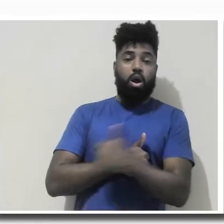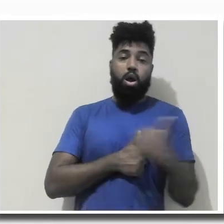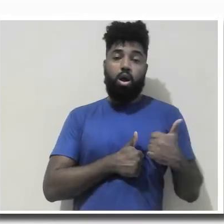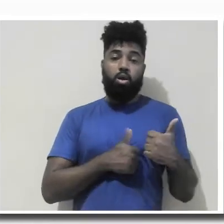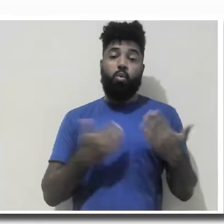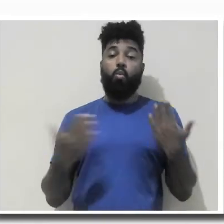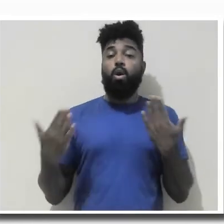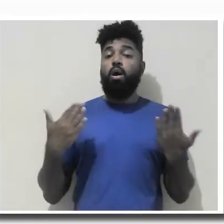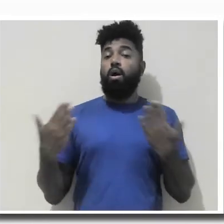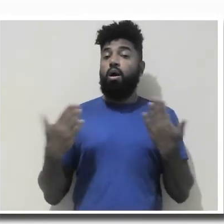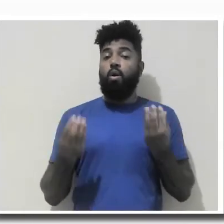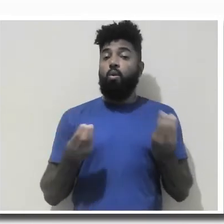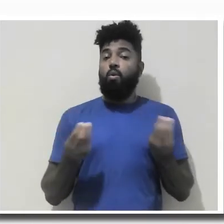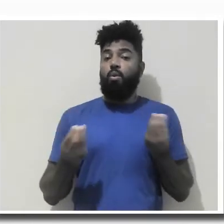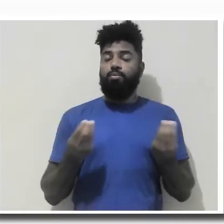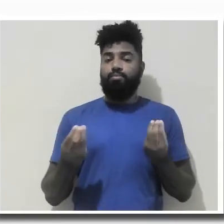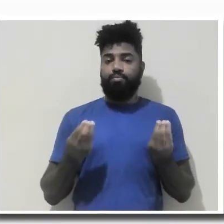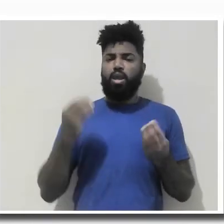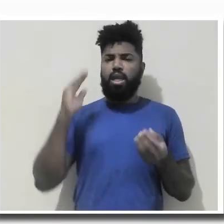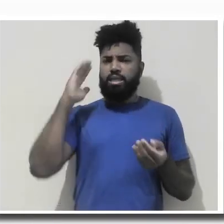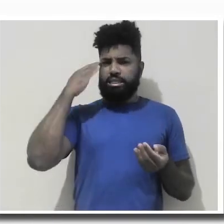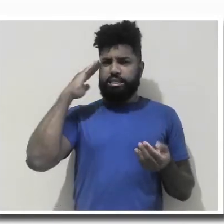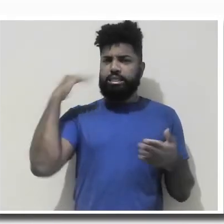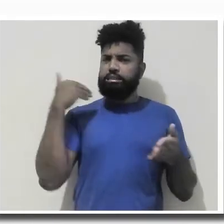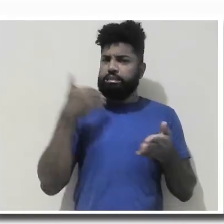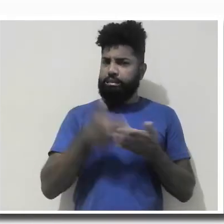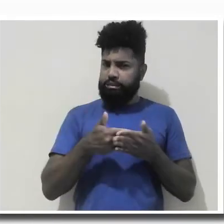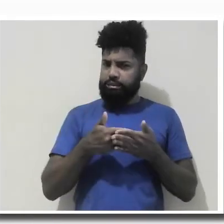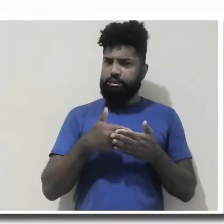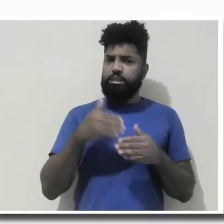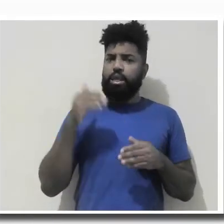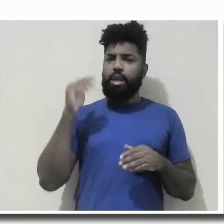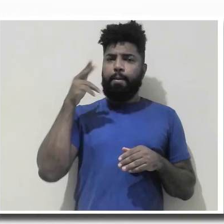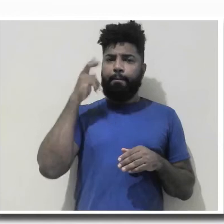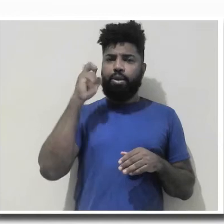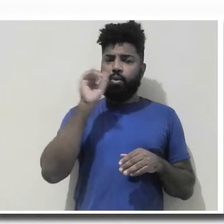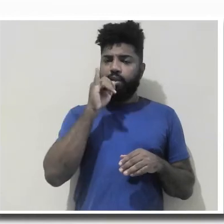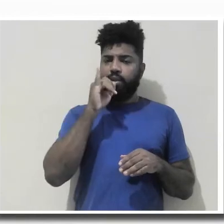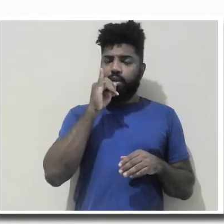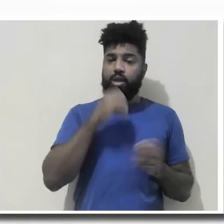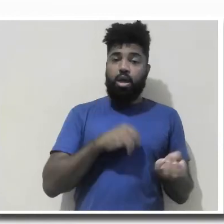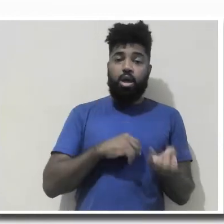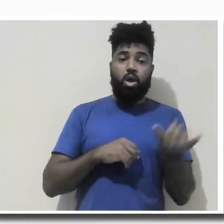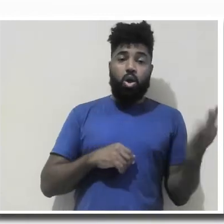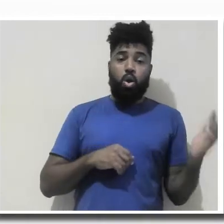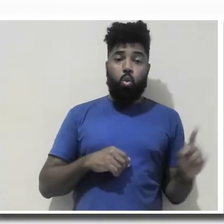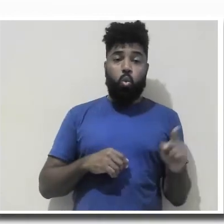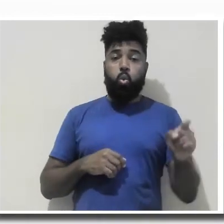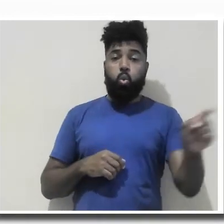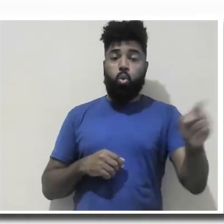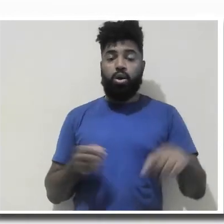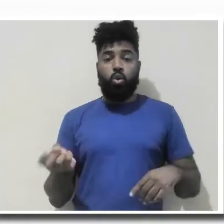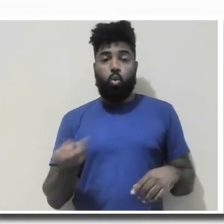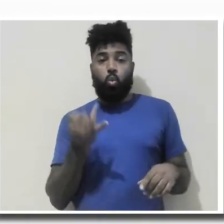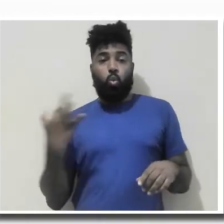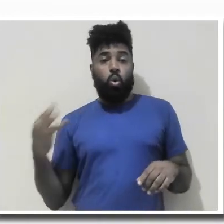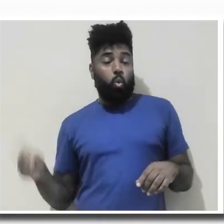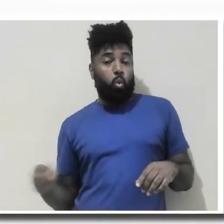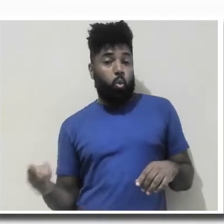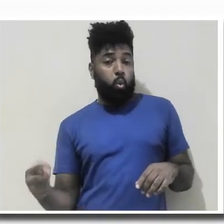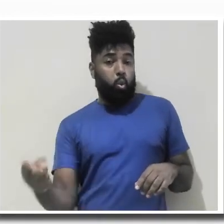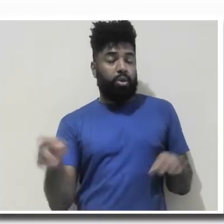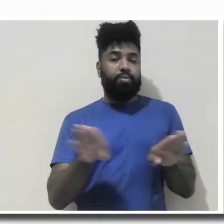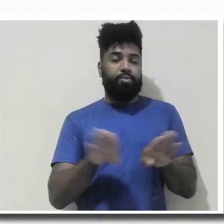para nosso conhecimento até aqui, consideremos que ambos têm infinitos elementos. Assim como